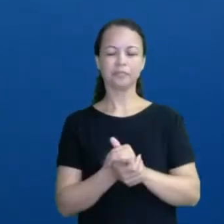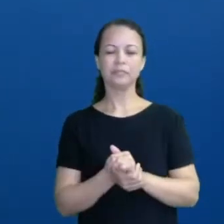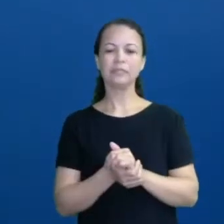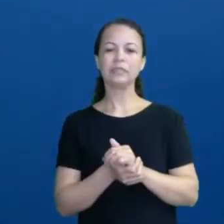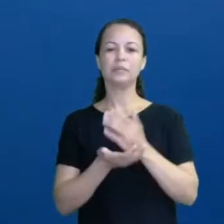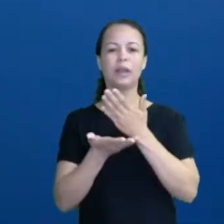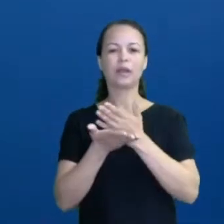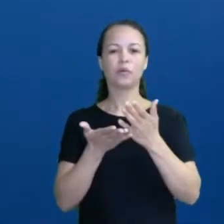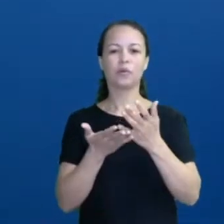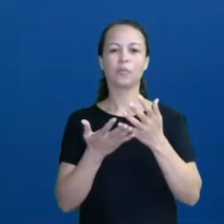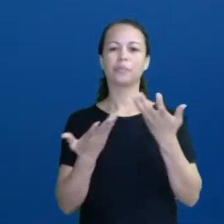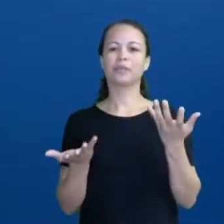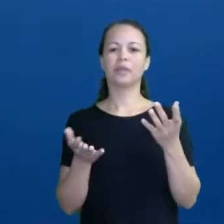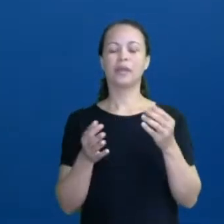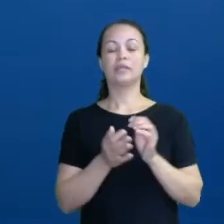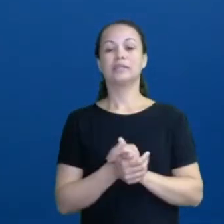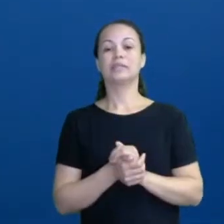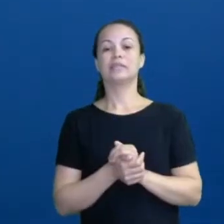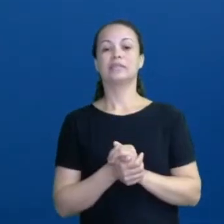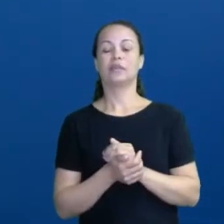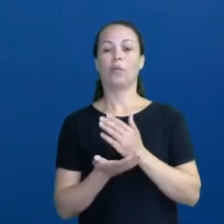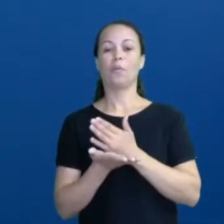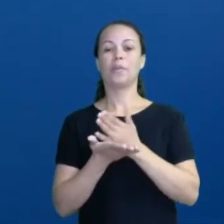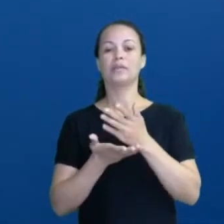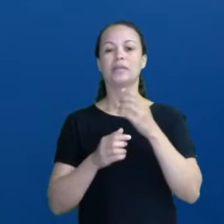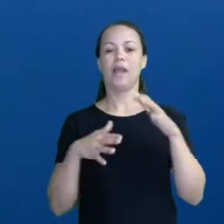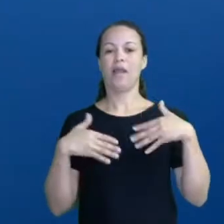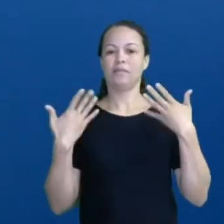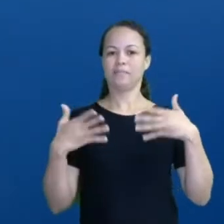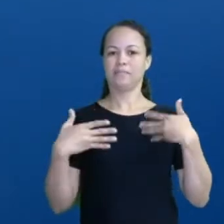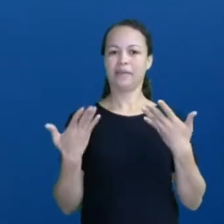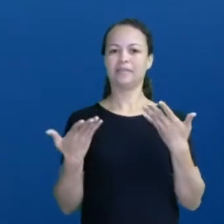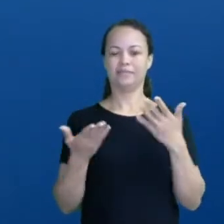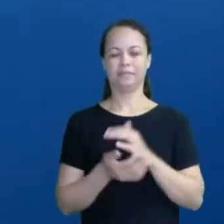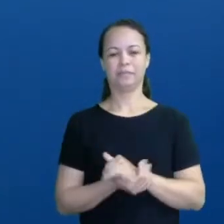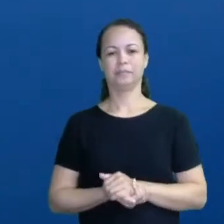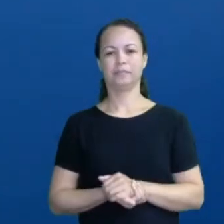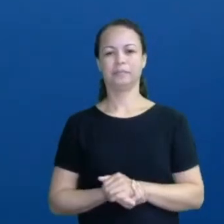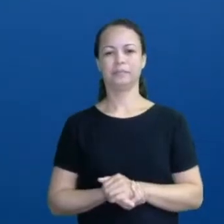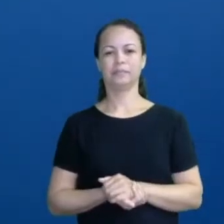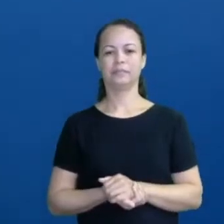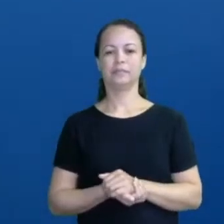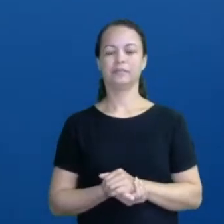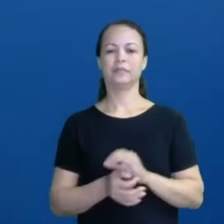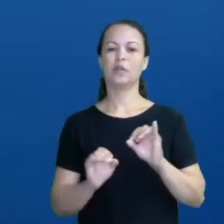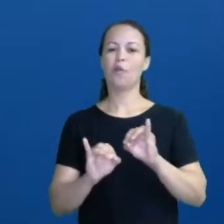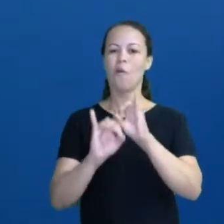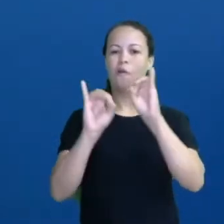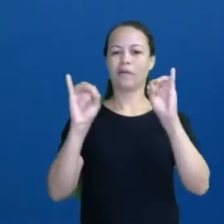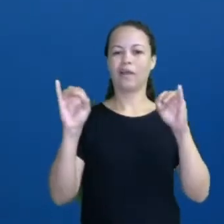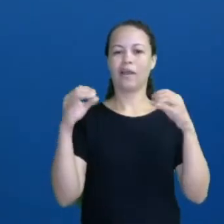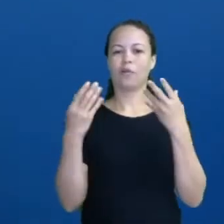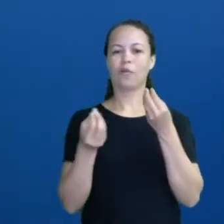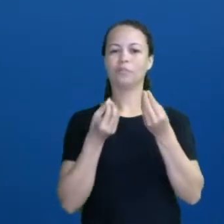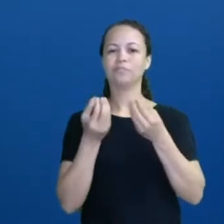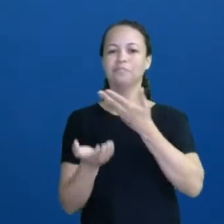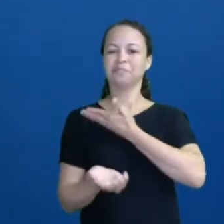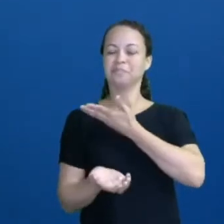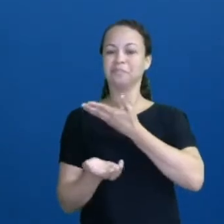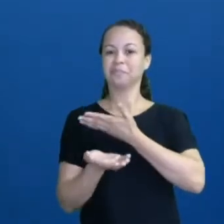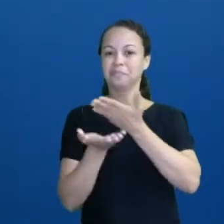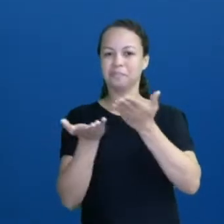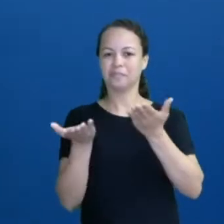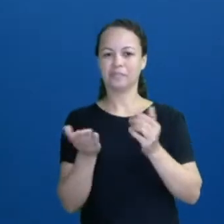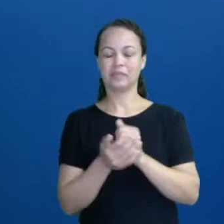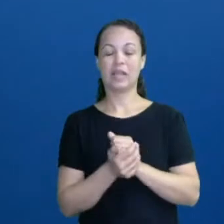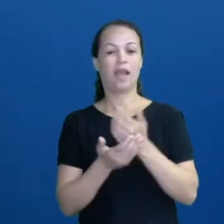a gente se concentrar e começar a aula com mais alegria. Vamos lá? Olá, amiguinhos, como estão?